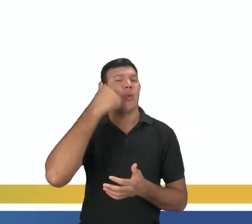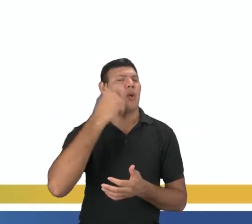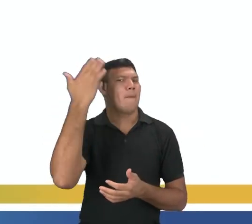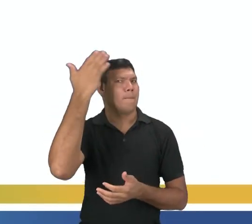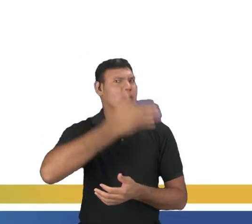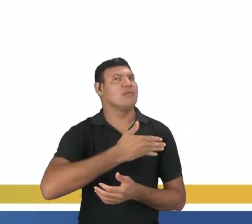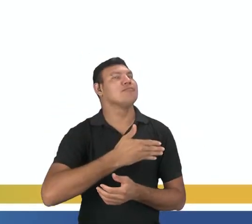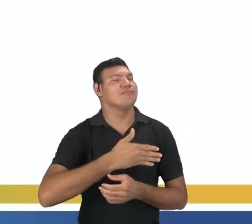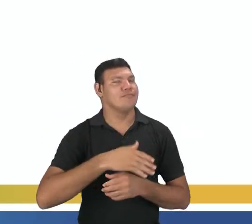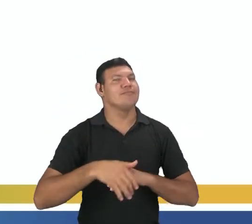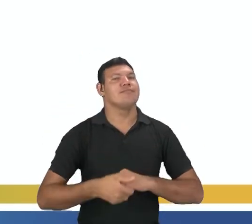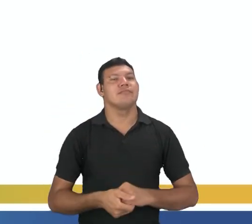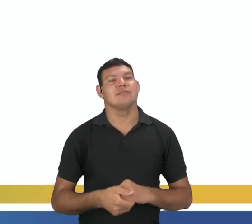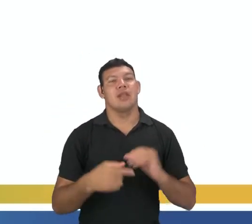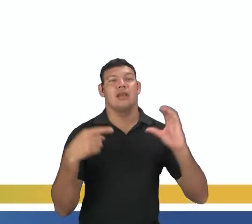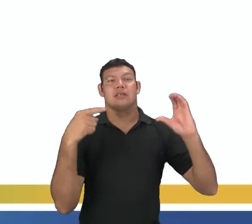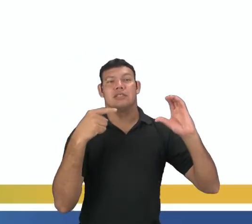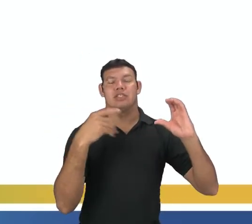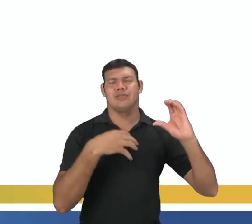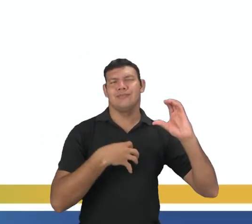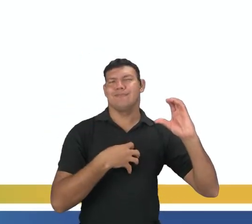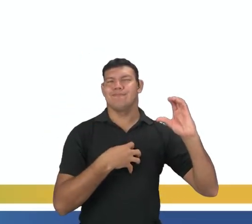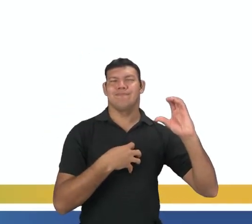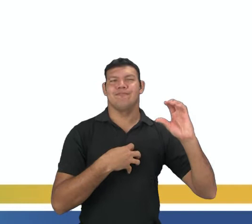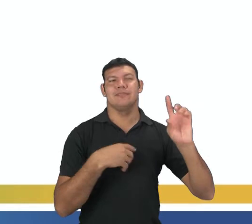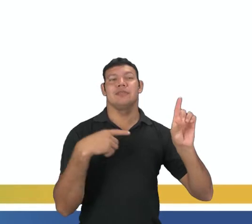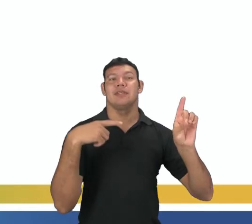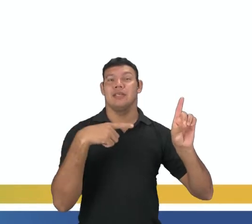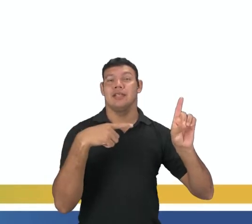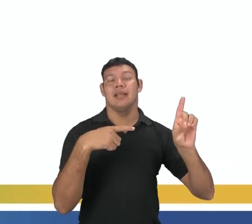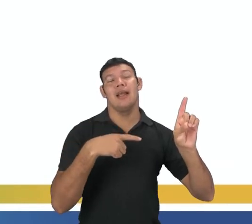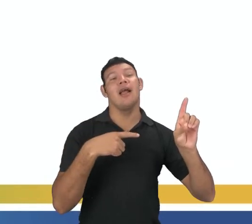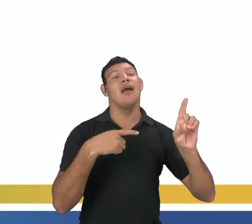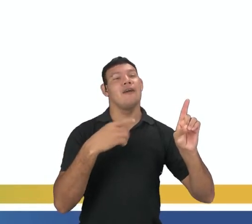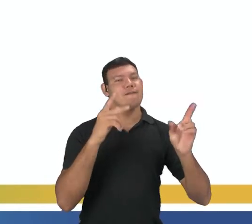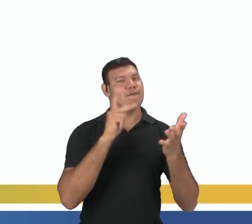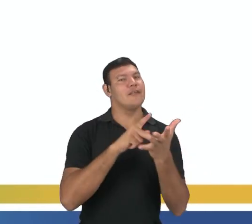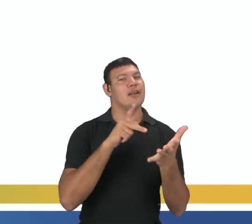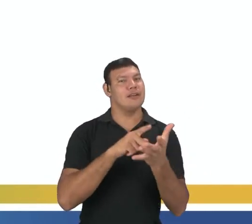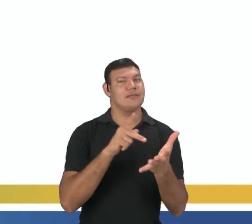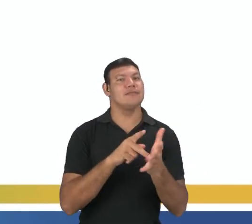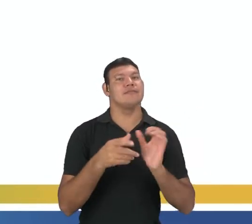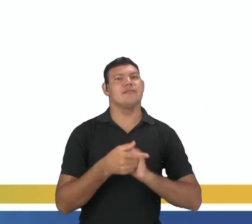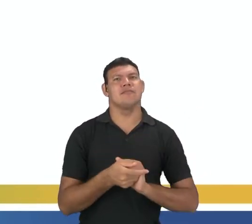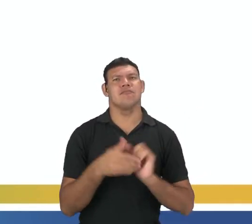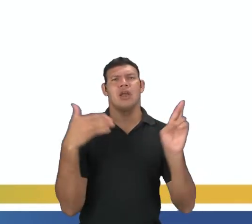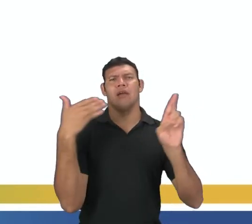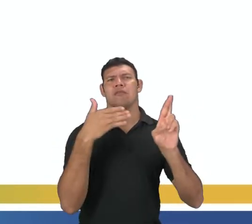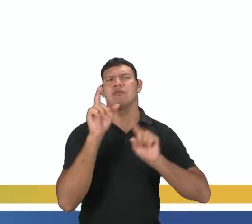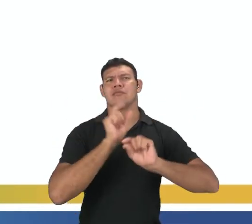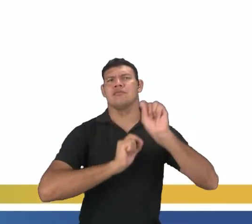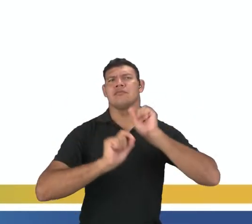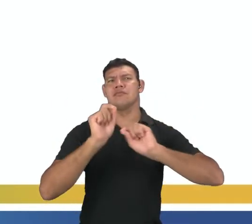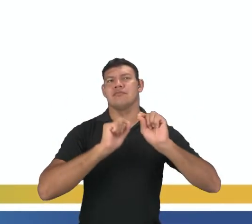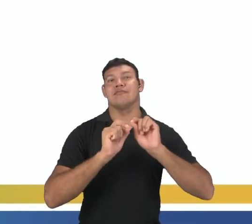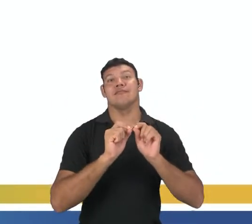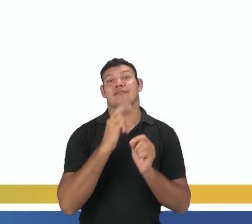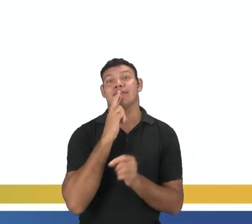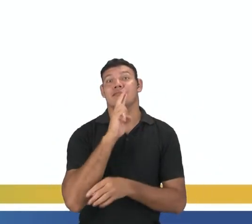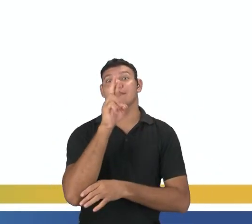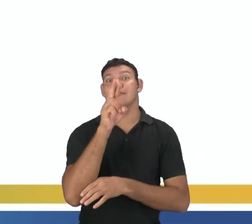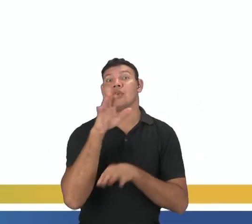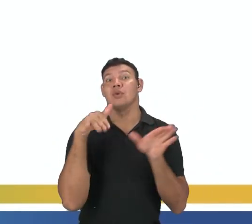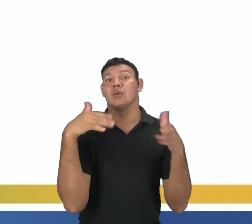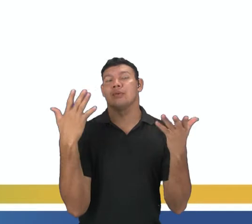C, a forma, né? Na letra D, verdade. Então, tá se referindo aqui. Vamos ver. Só pode ser